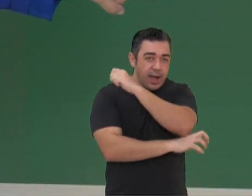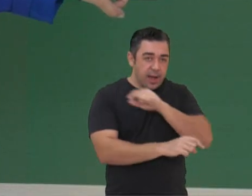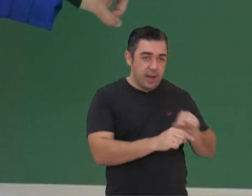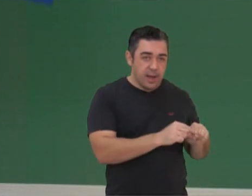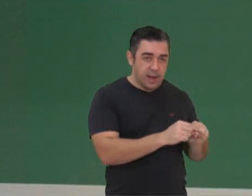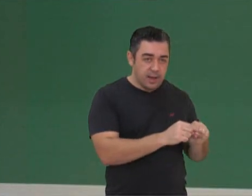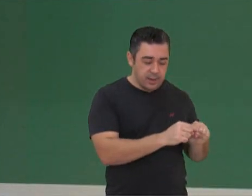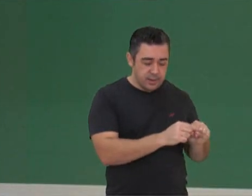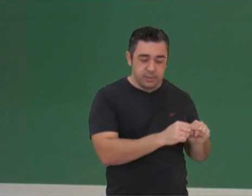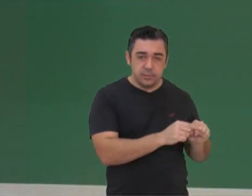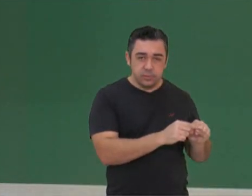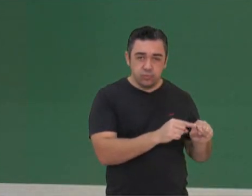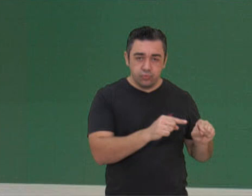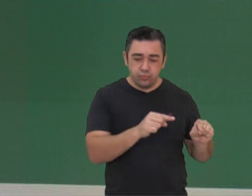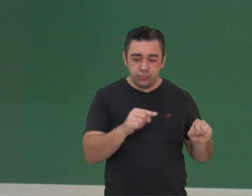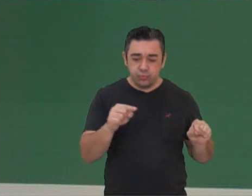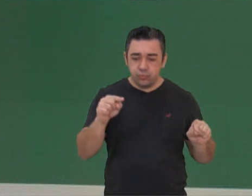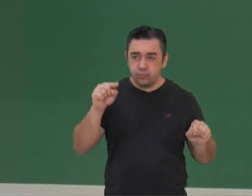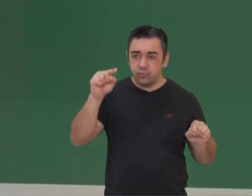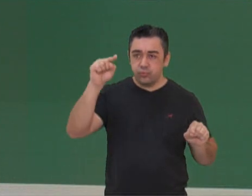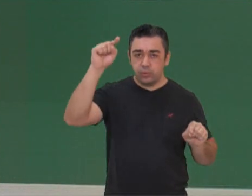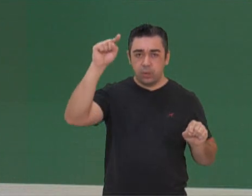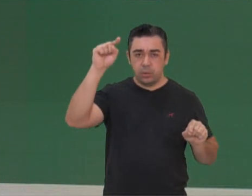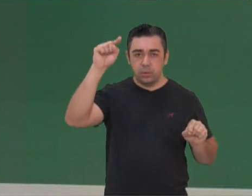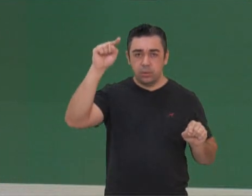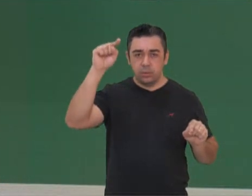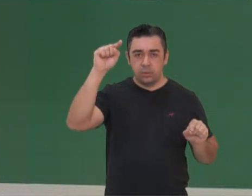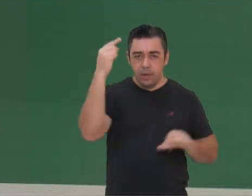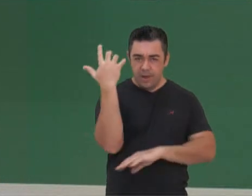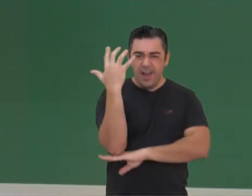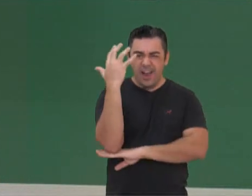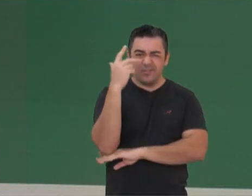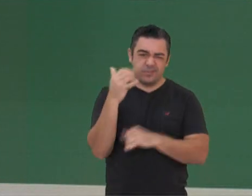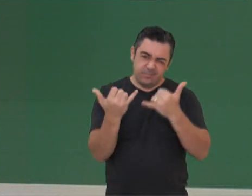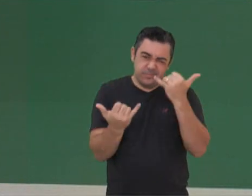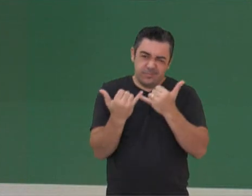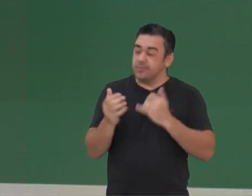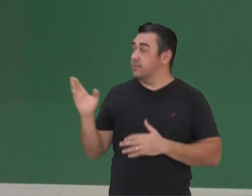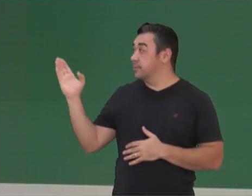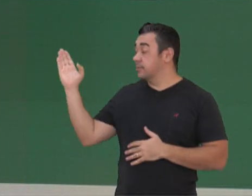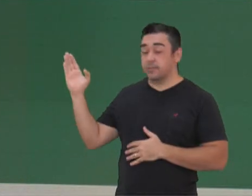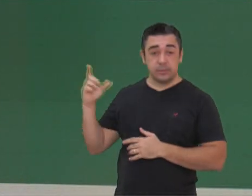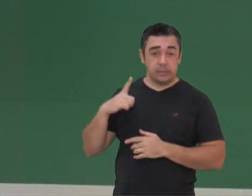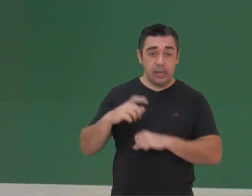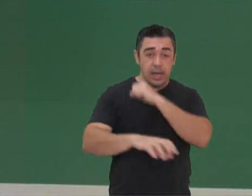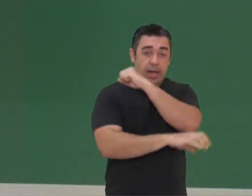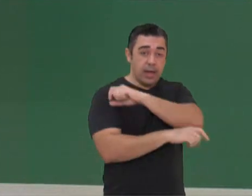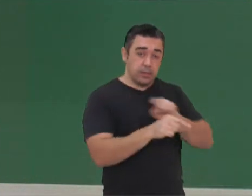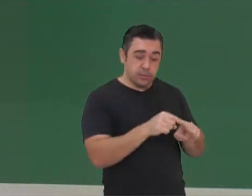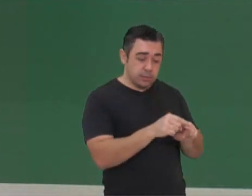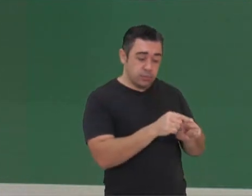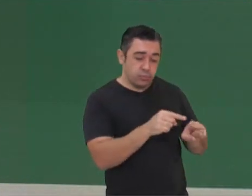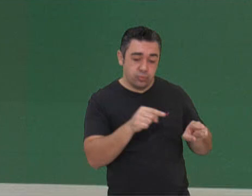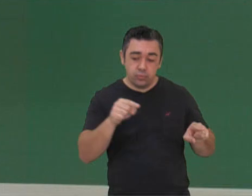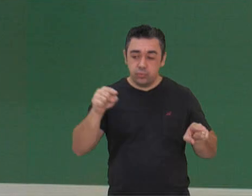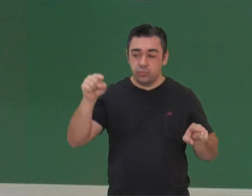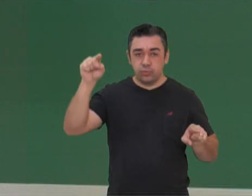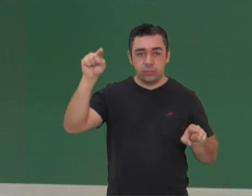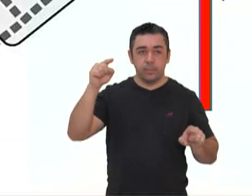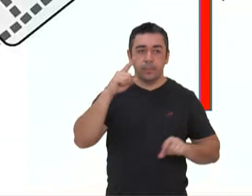tempo vai da raiz até a parte de cima aqui da nossa árvore filogenética. Vejam que um